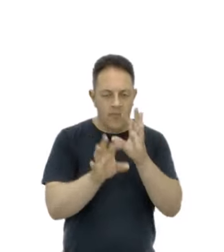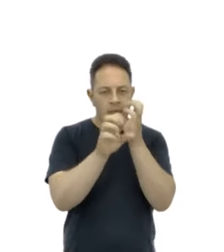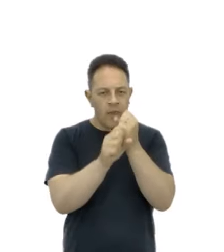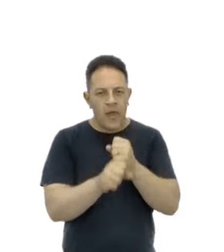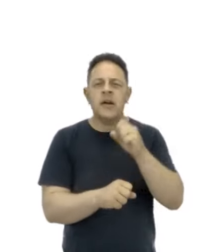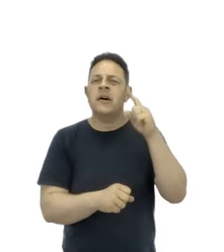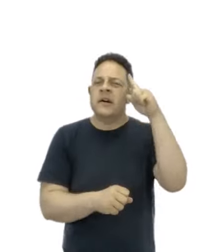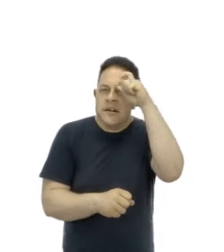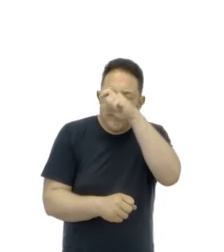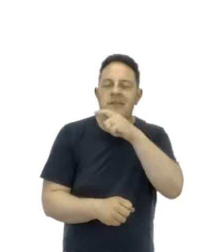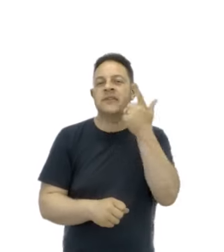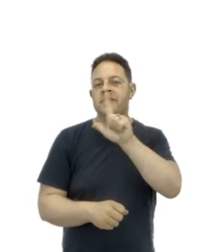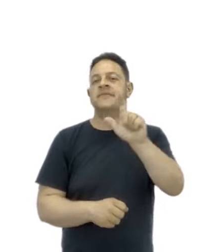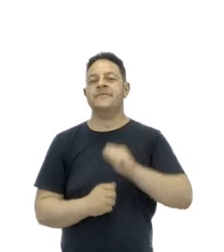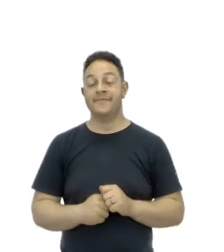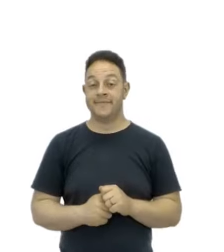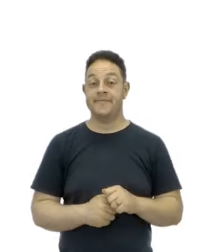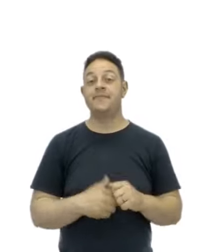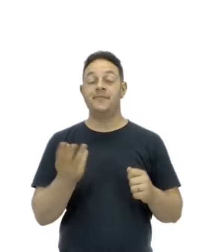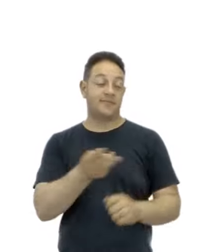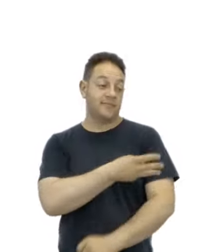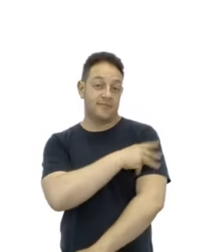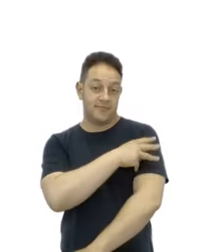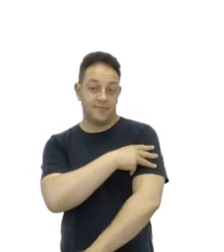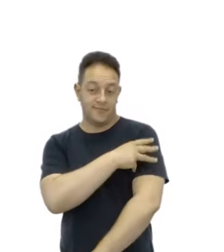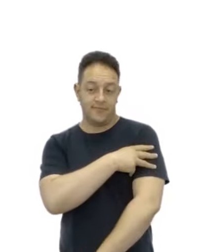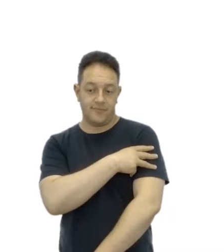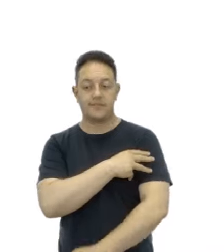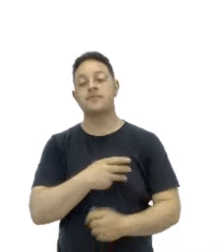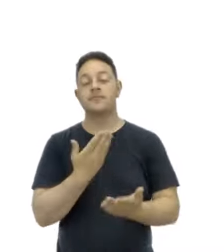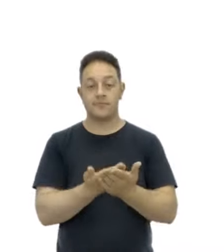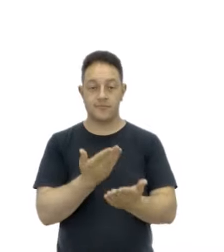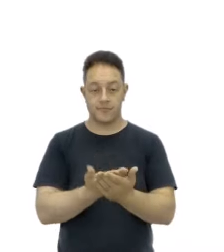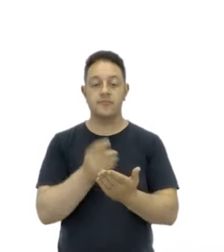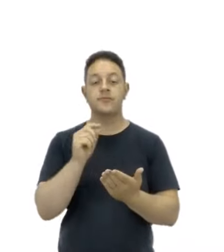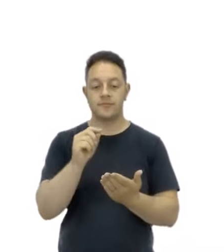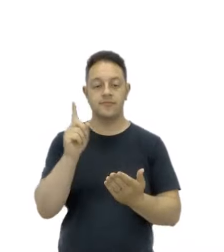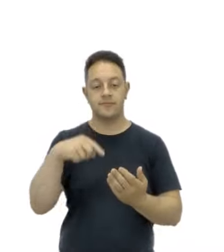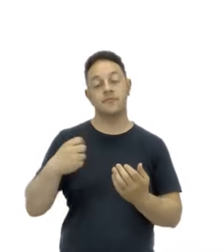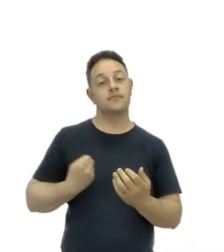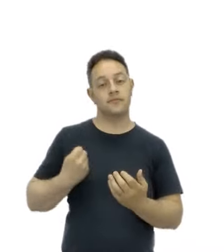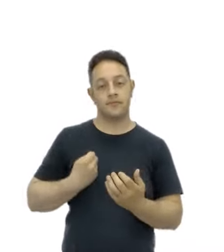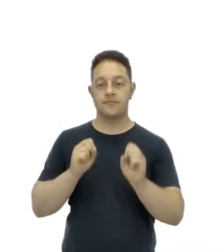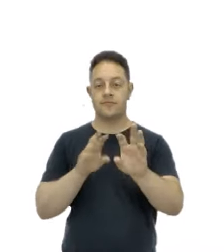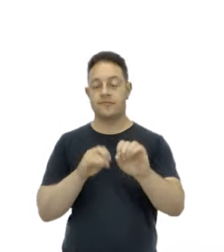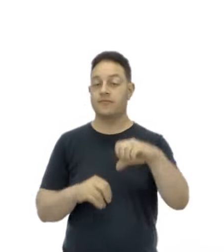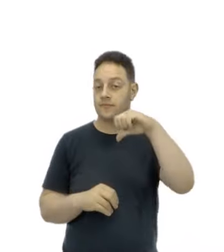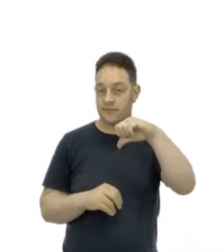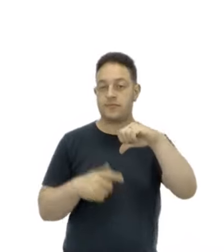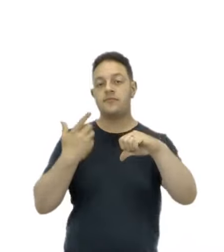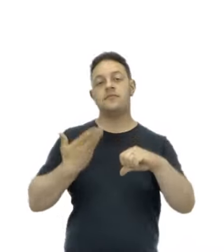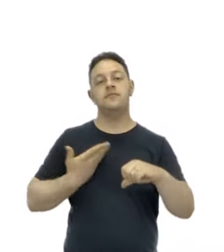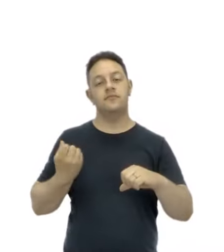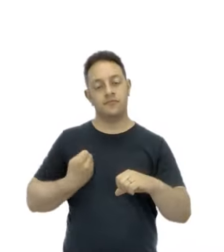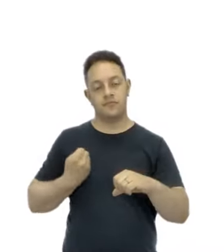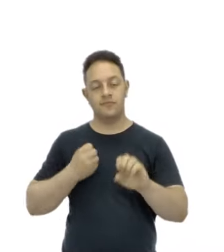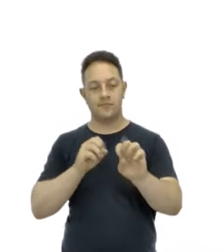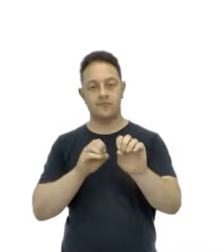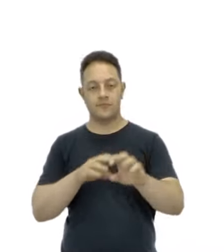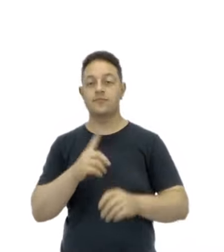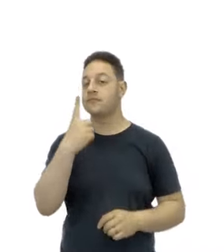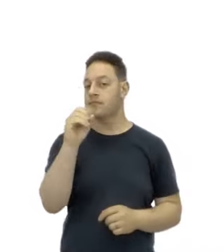complexos. Para o terceiro ano, as aulas escolhidas foram as 9 e 10. Compra de uniformes e